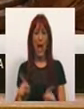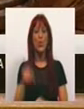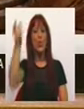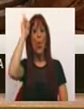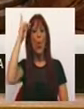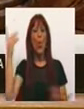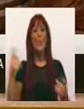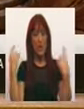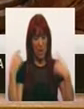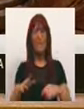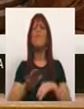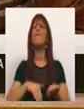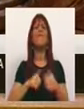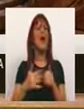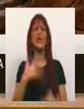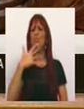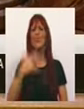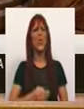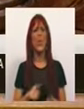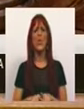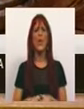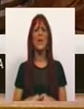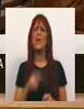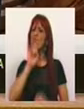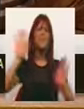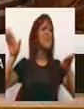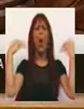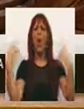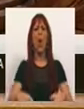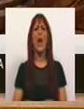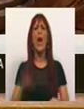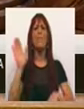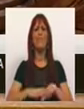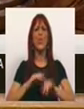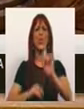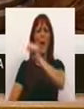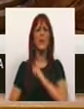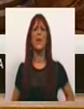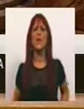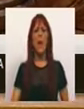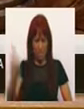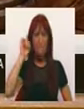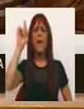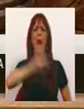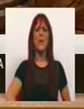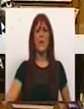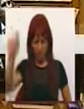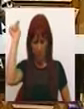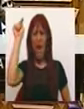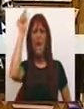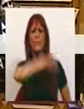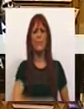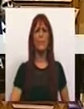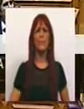bombeiros fizeram tudo o que estava ao seu alcance e por isso mesmo merecem daqui